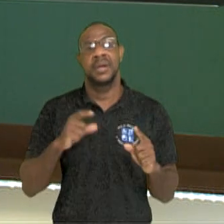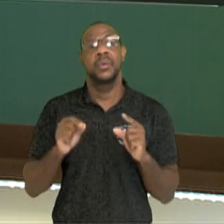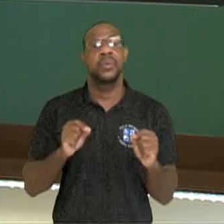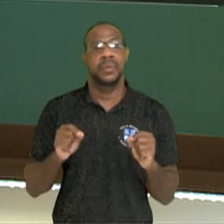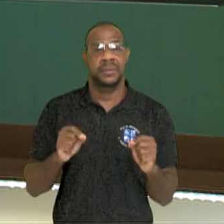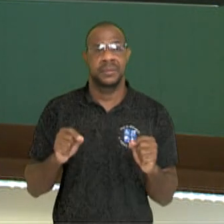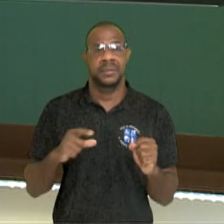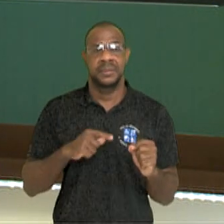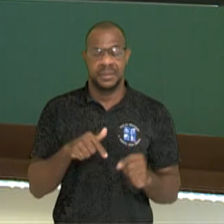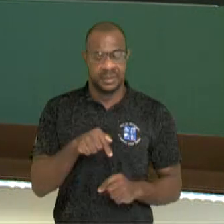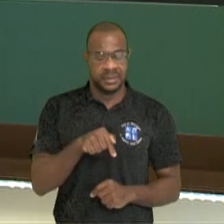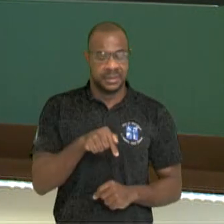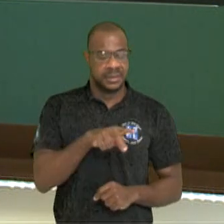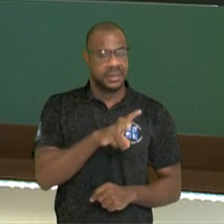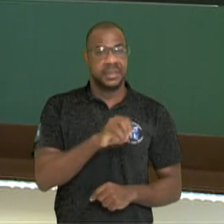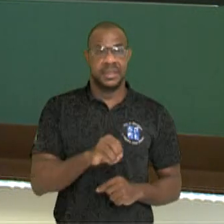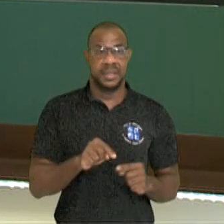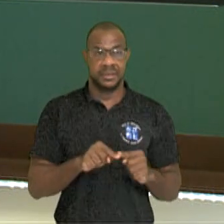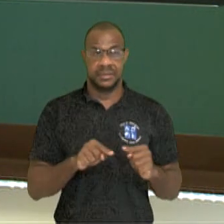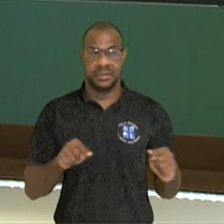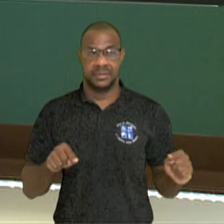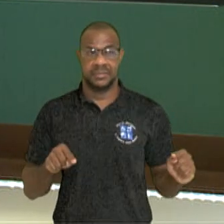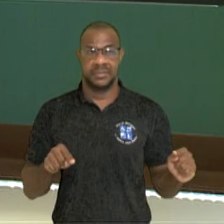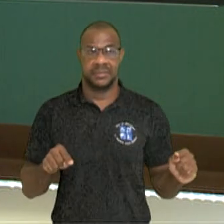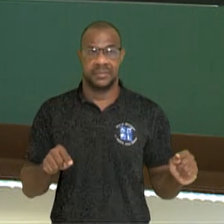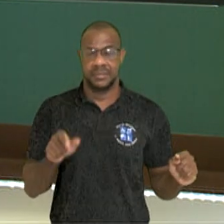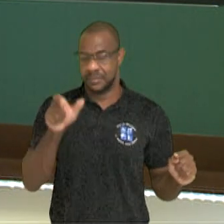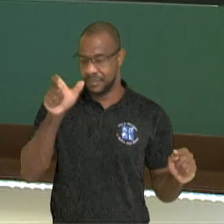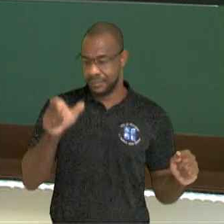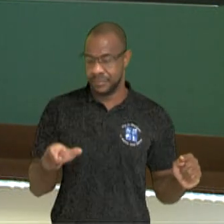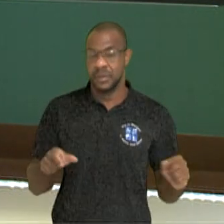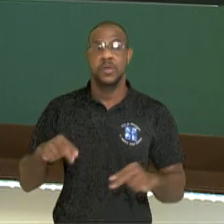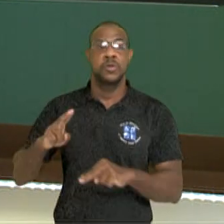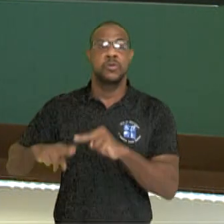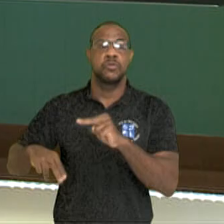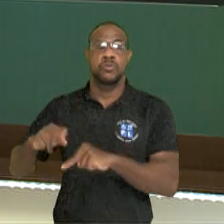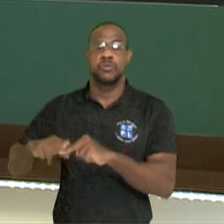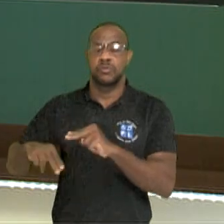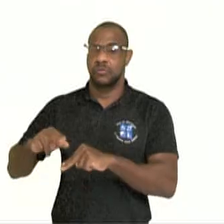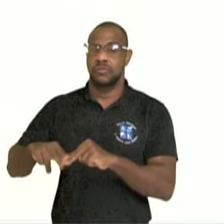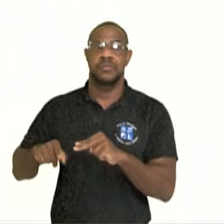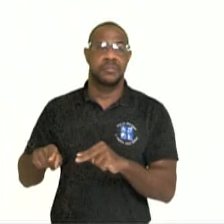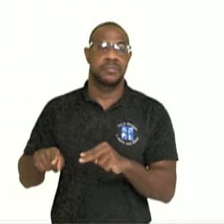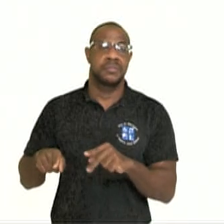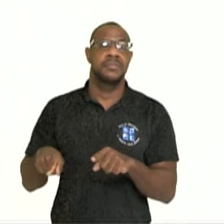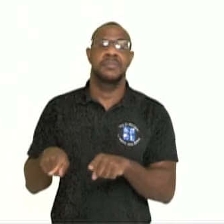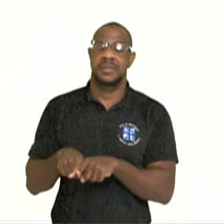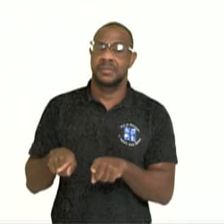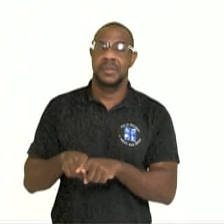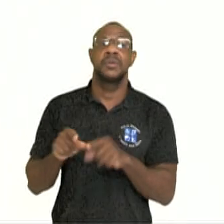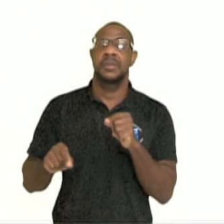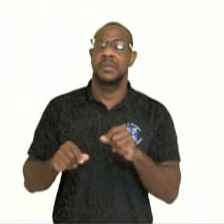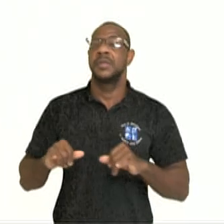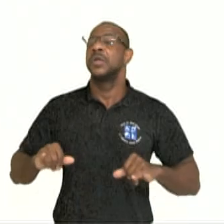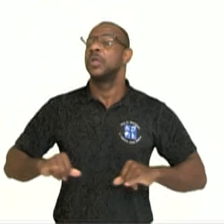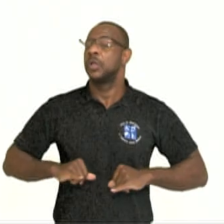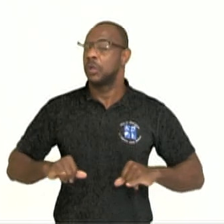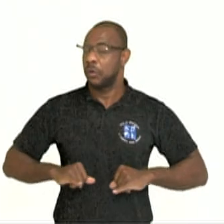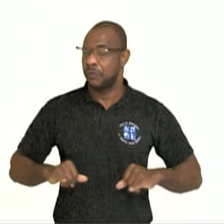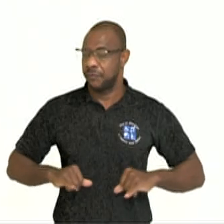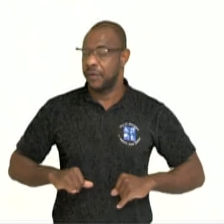correspondendo com esse 750 abaixo de zero? É o mês de junho. Então, junho foi o mês que sofreu o